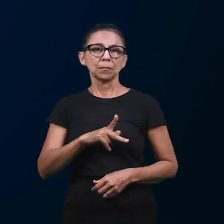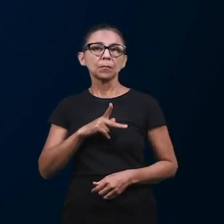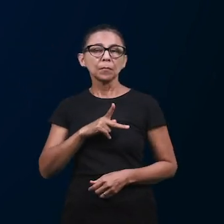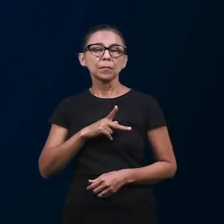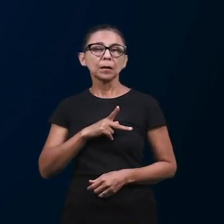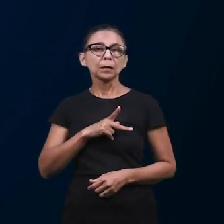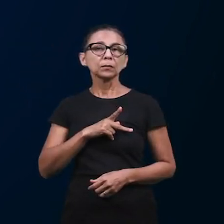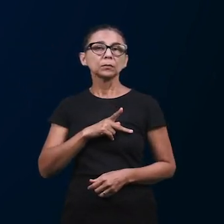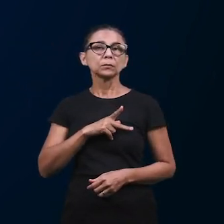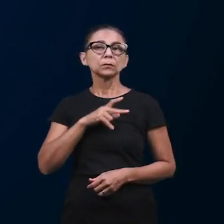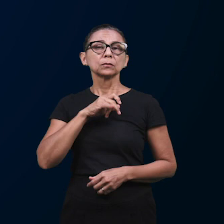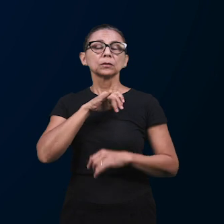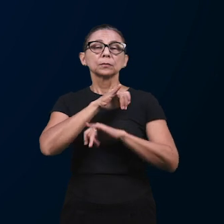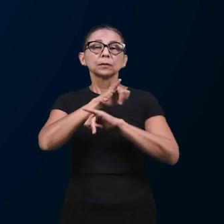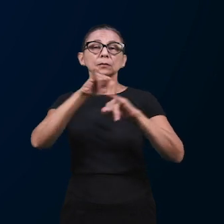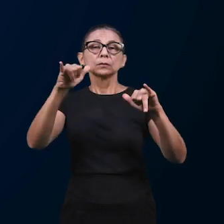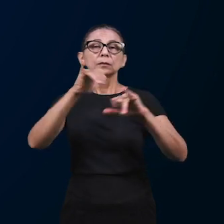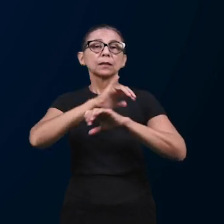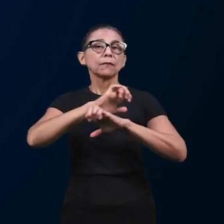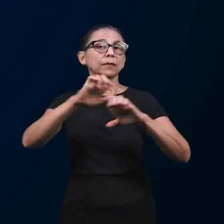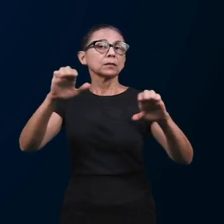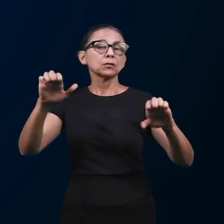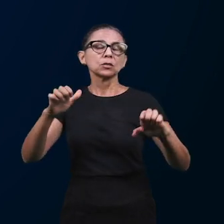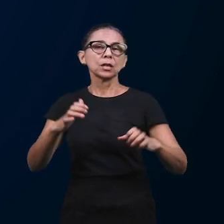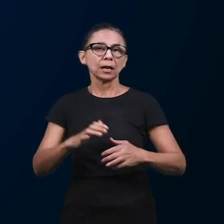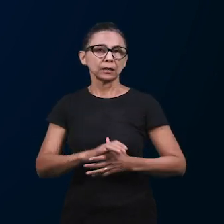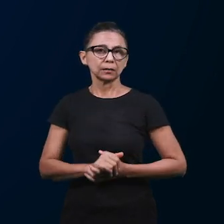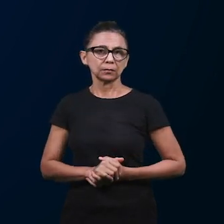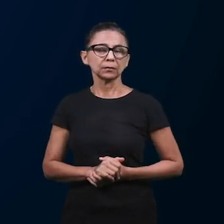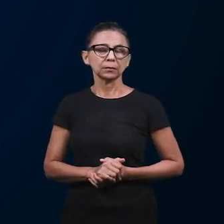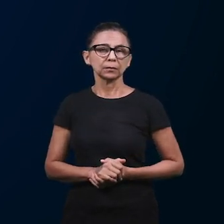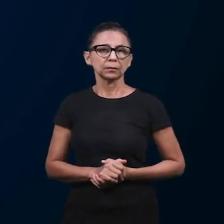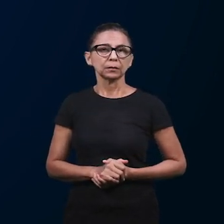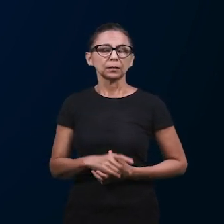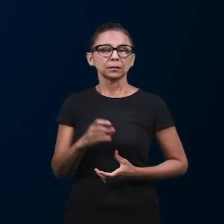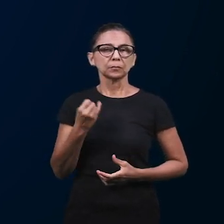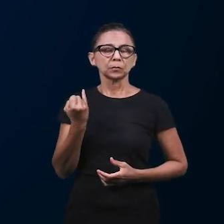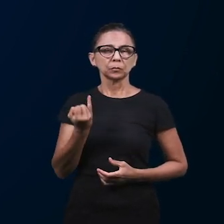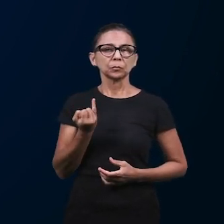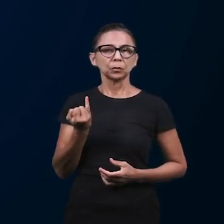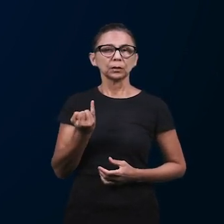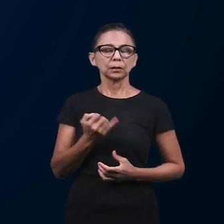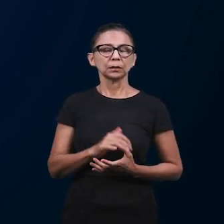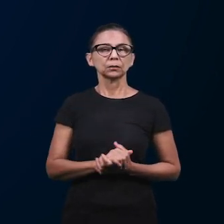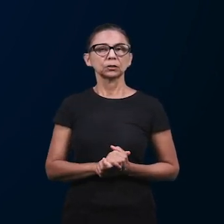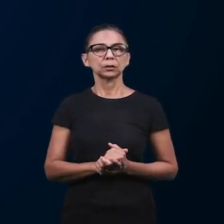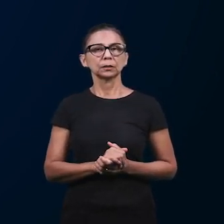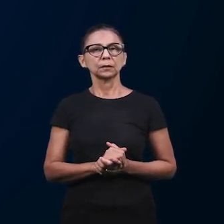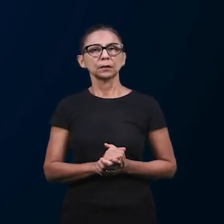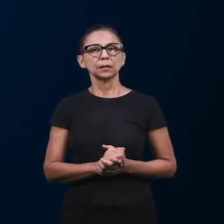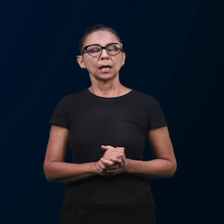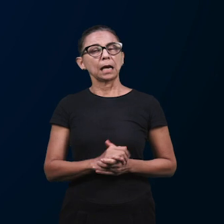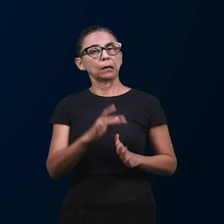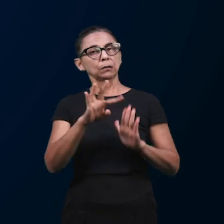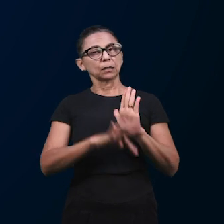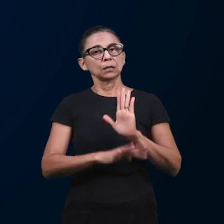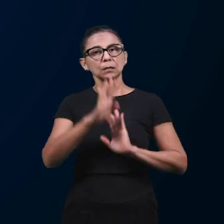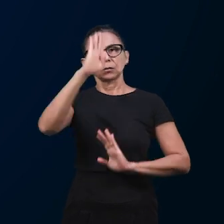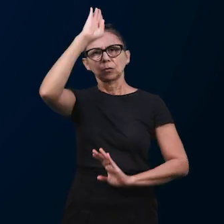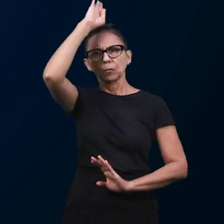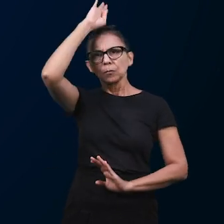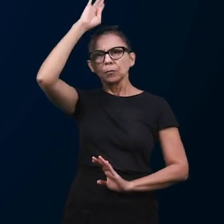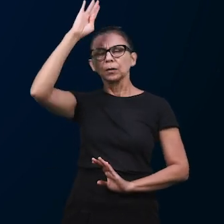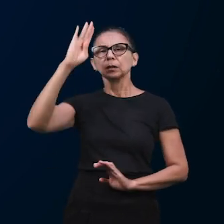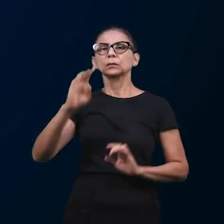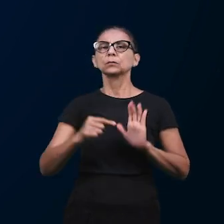que nós temos que ter o Senhor Jesus como nosso exemplo. A jovem colocou muito bem, né, quando ela cita o texto em Romanos, que